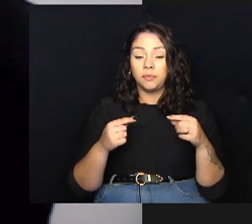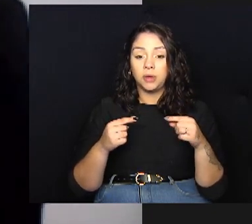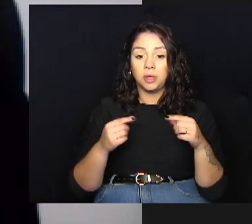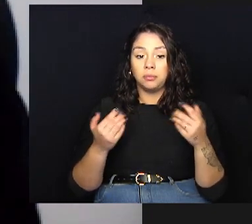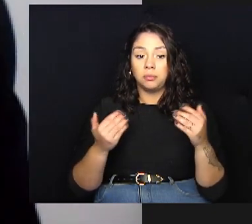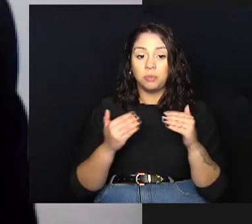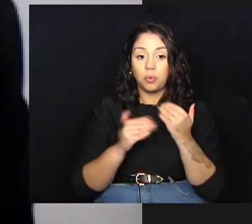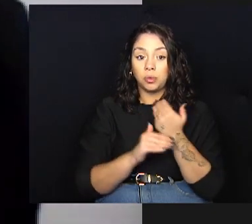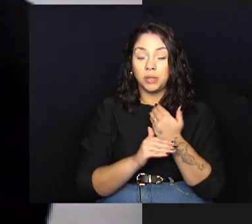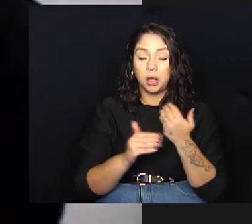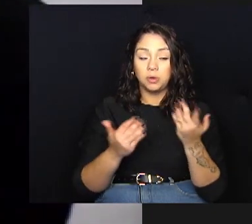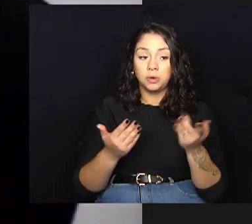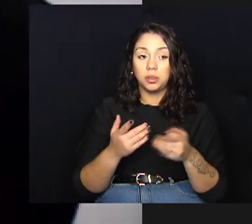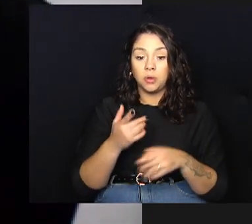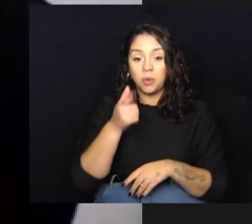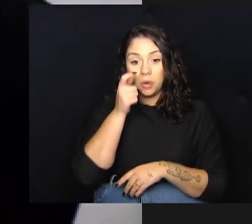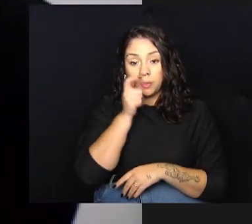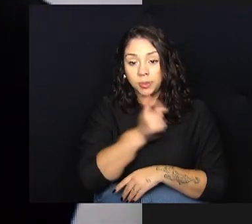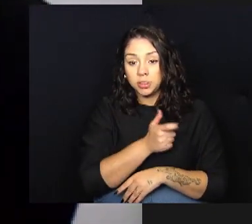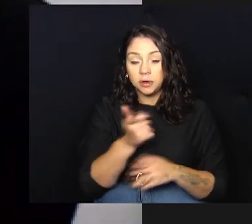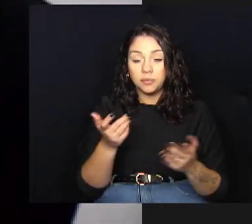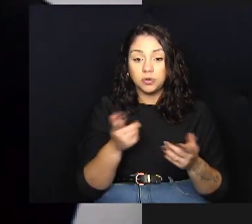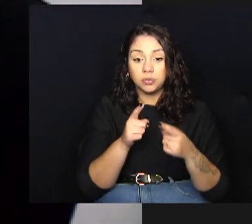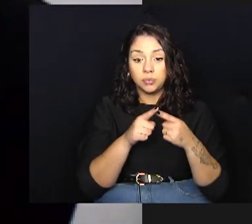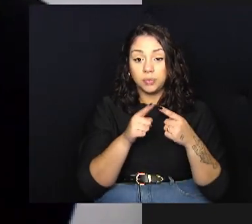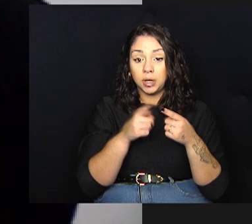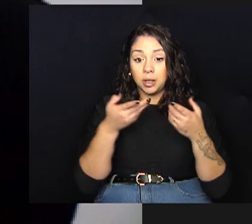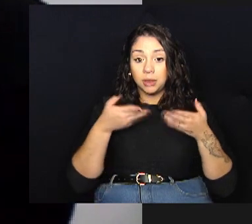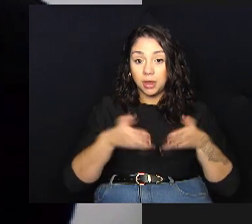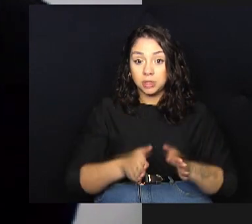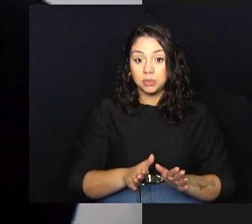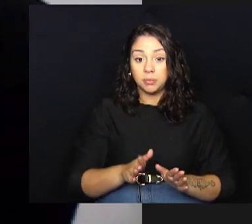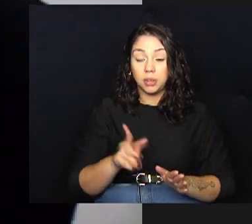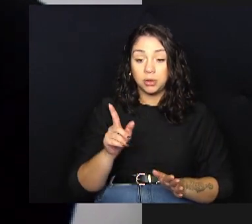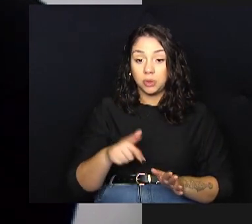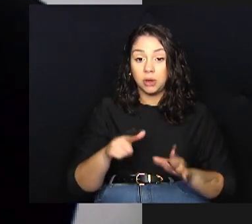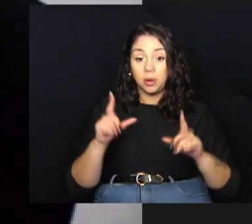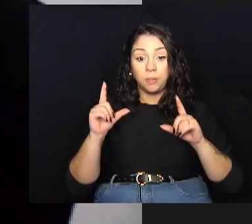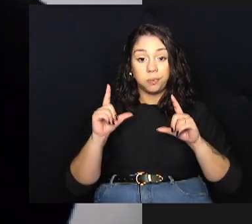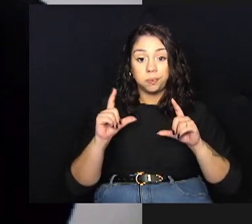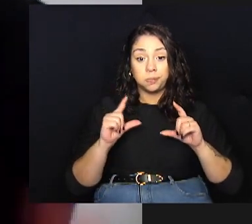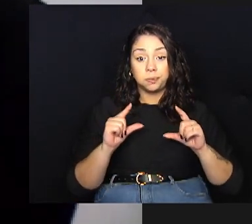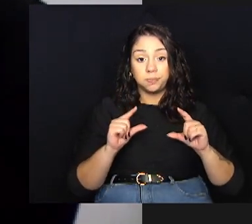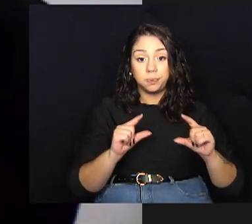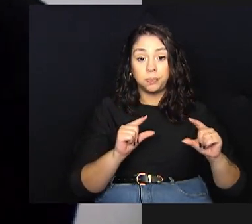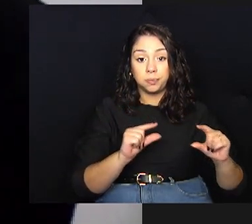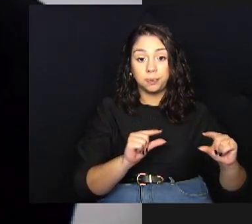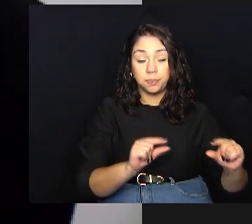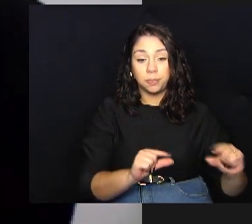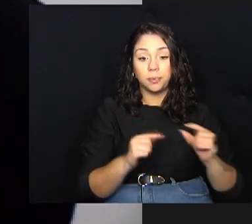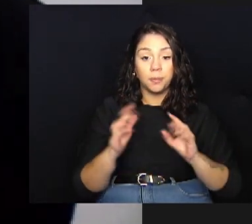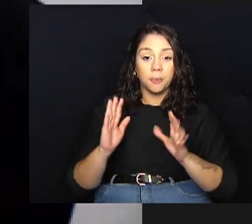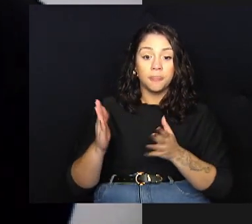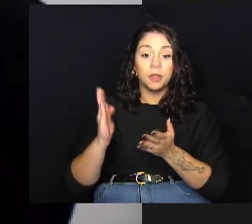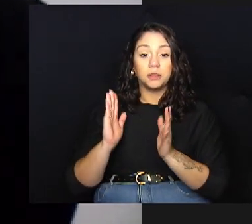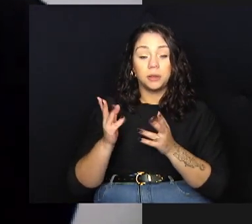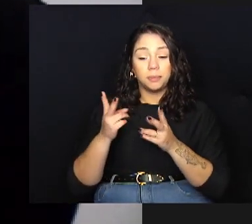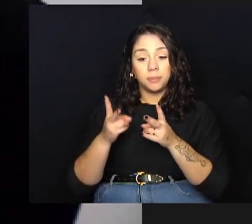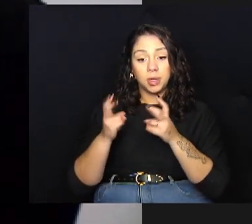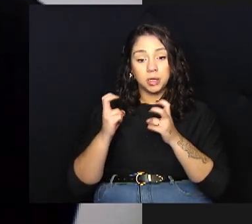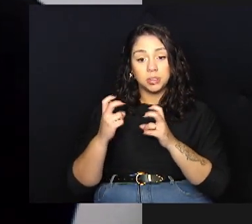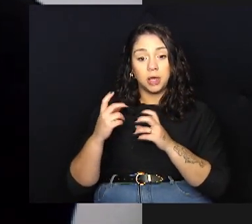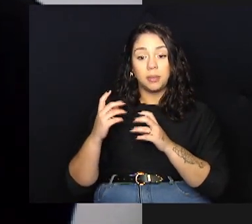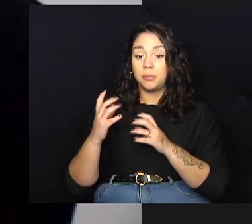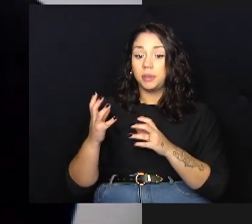o que a gente observa por exemplo em termos da natalidade é uma certa diminuição ao longo do tempo como a gente já pode observar dentro